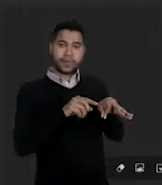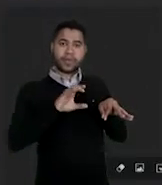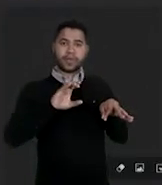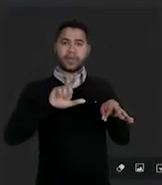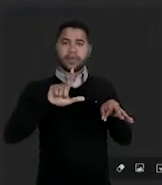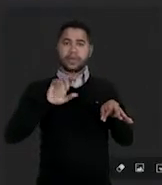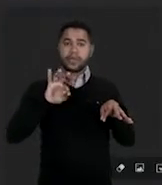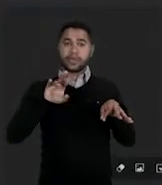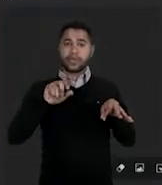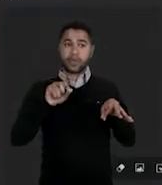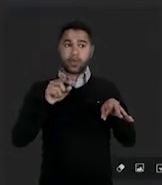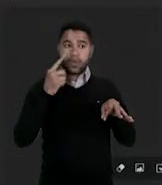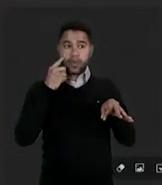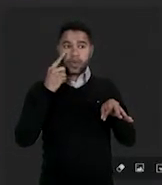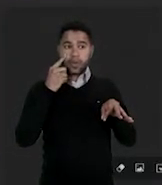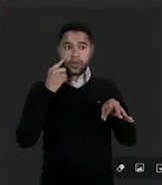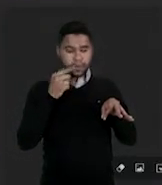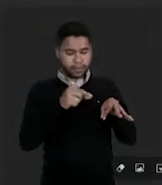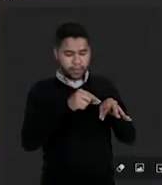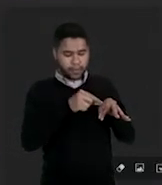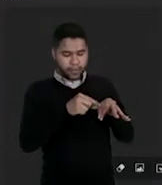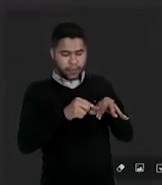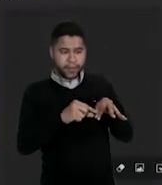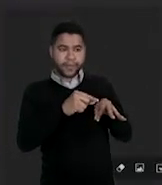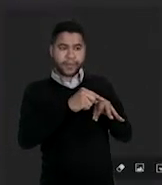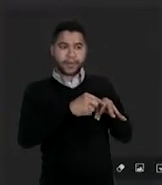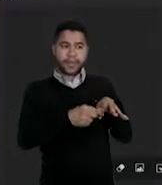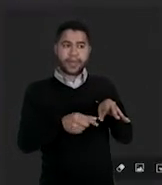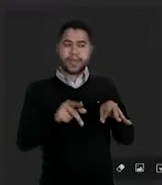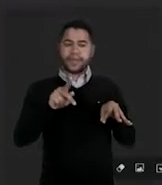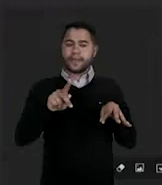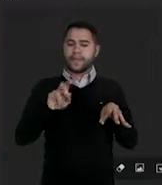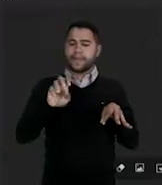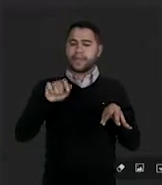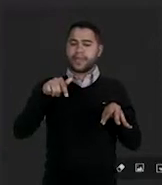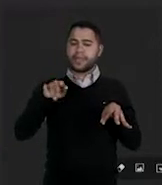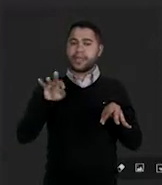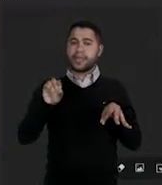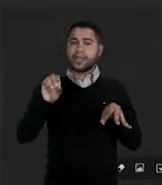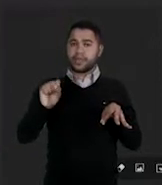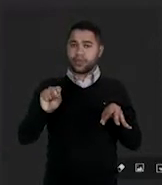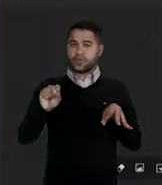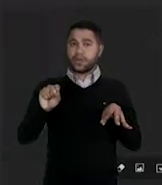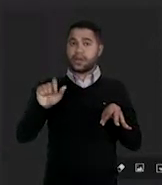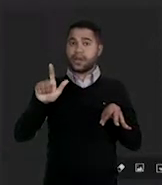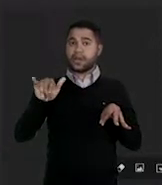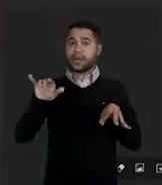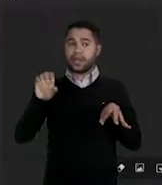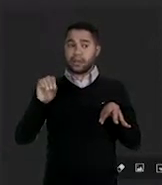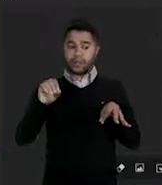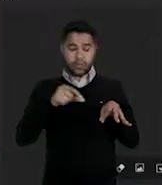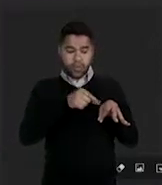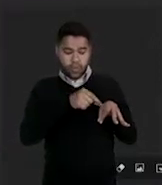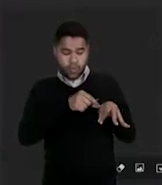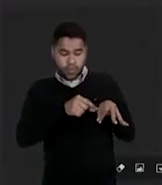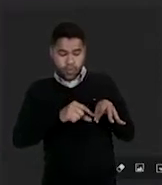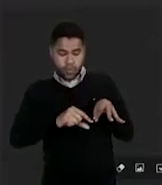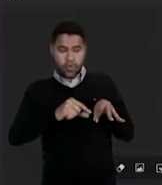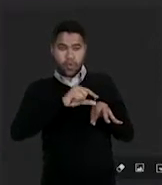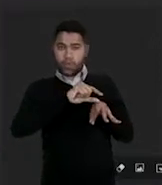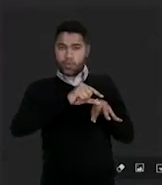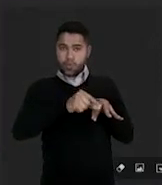Os pequenos lábios são estruturas mais internas, os grandes lábios